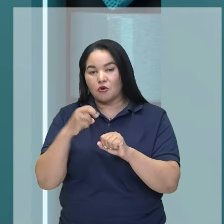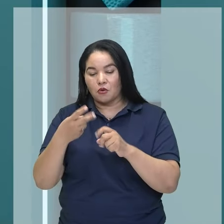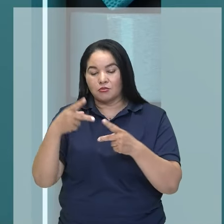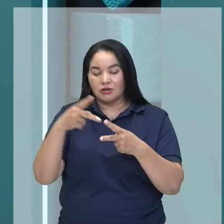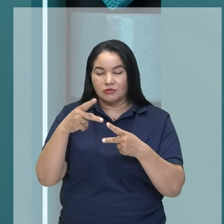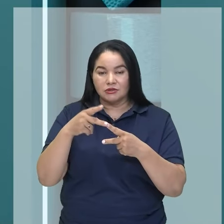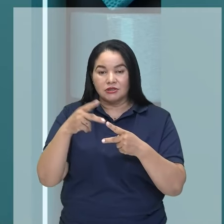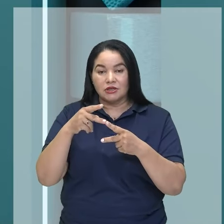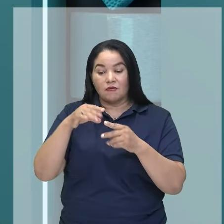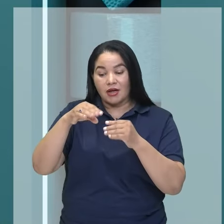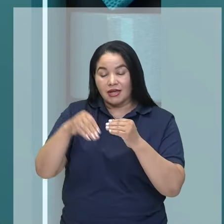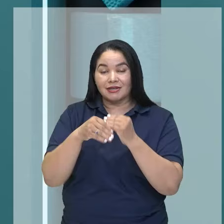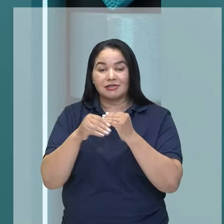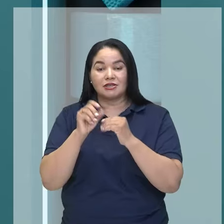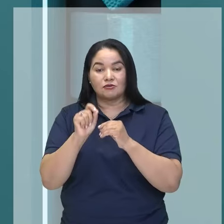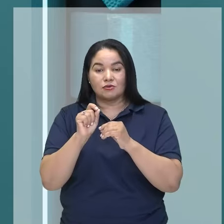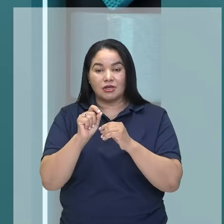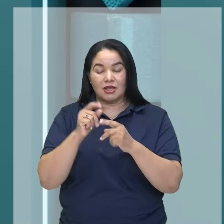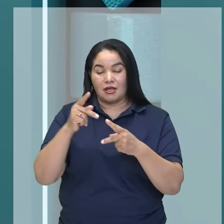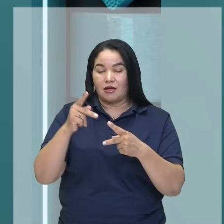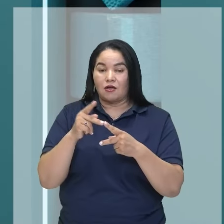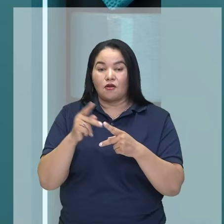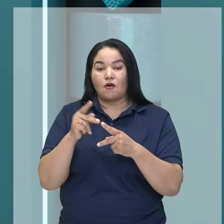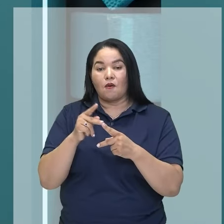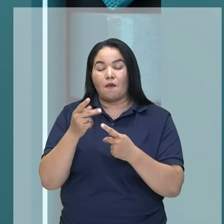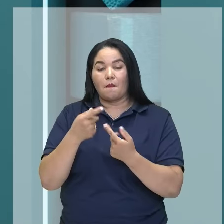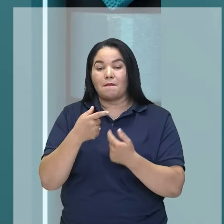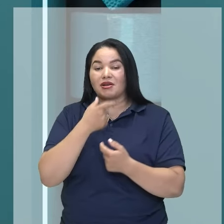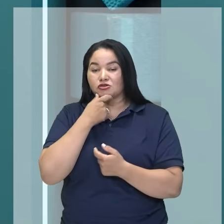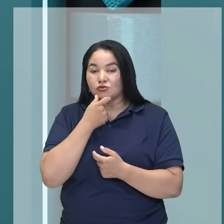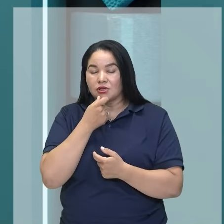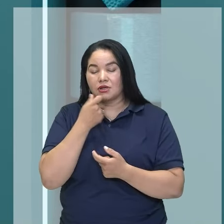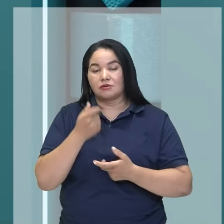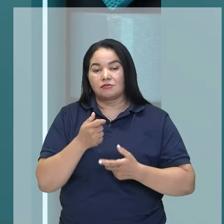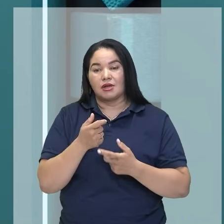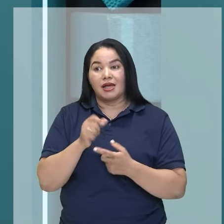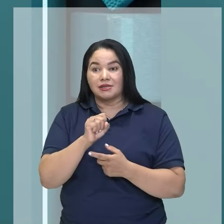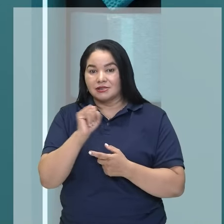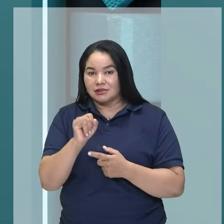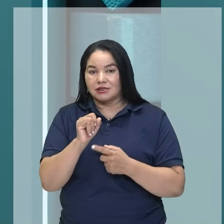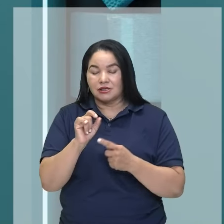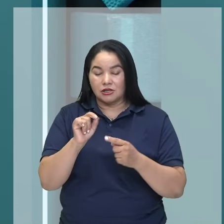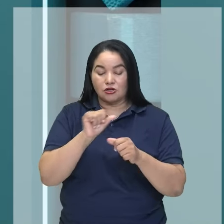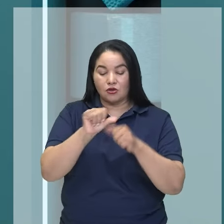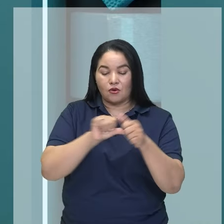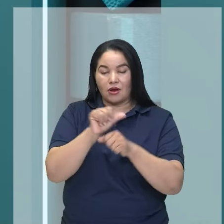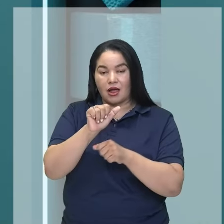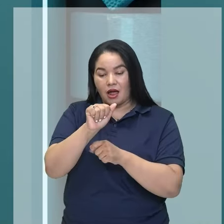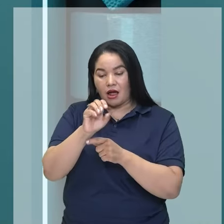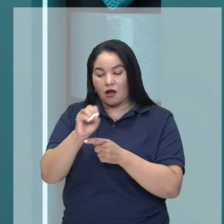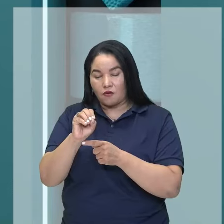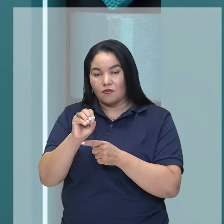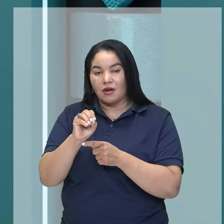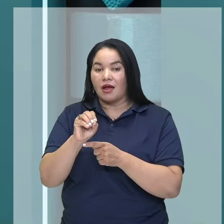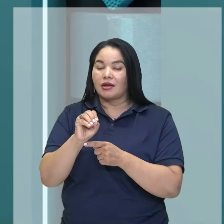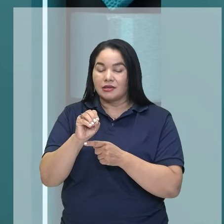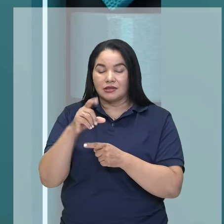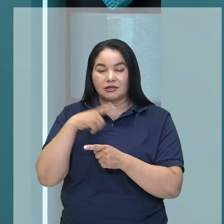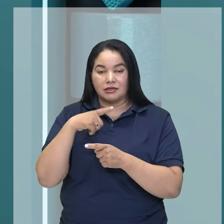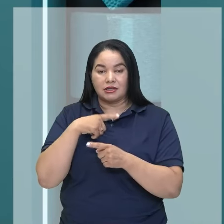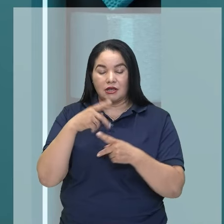masculino e vê se ganhamos ali o ao. Se ganharmos o ao, é porque de fato temos ali